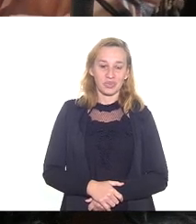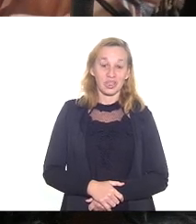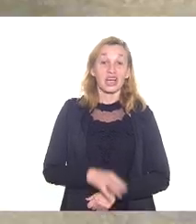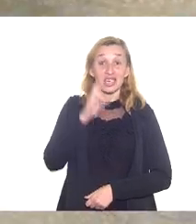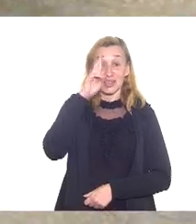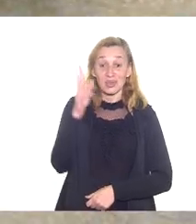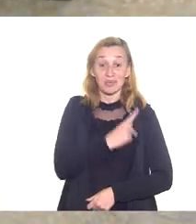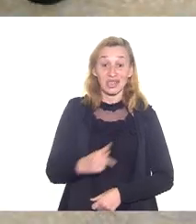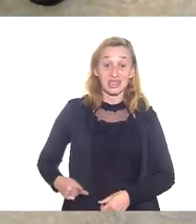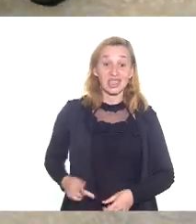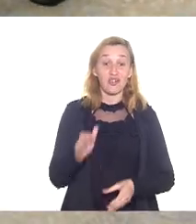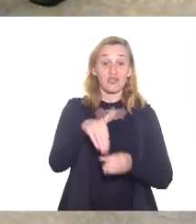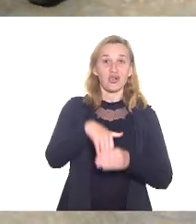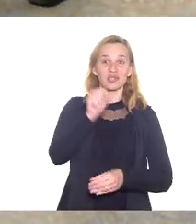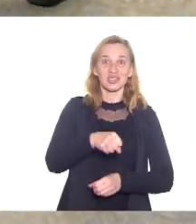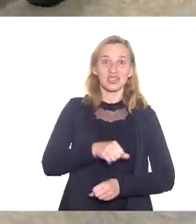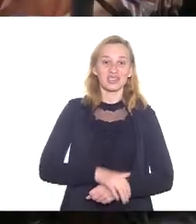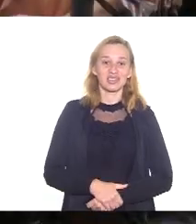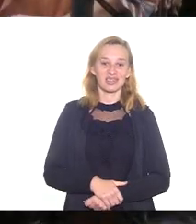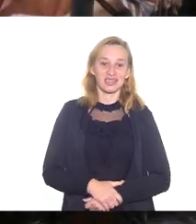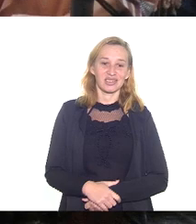Senhor presidente, voto sim.